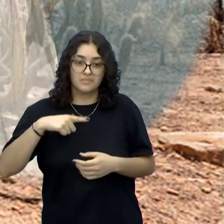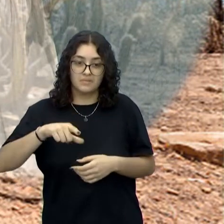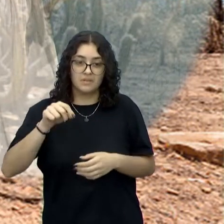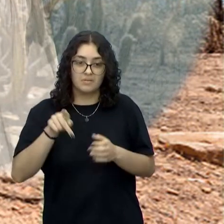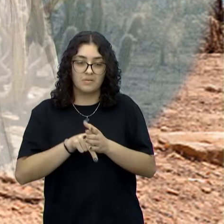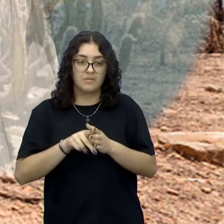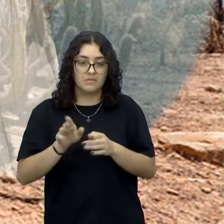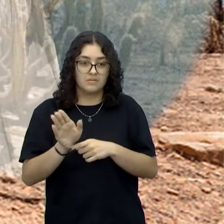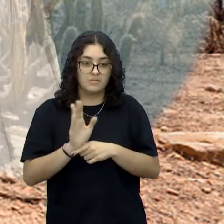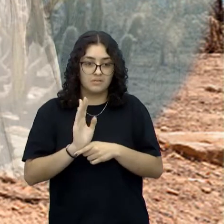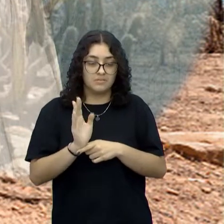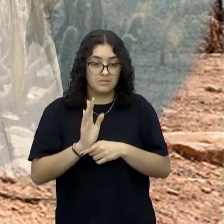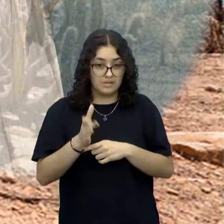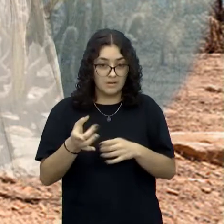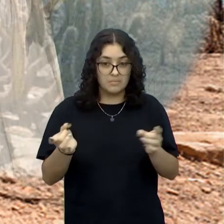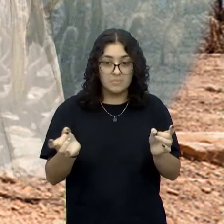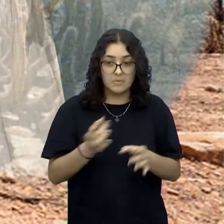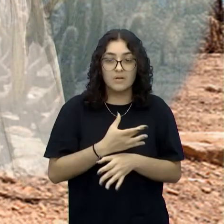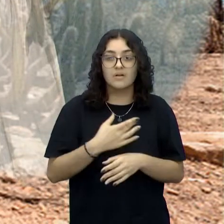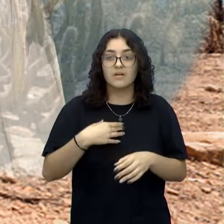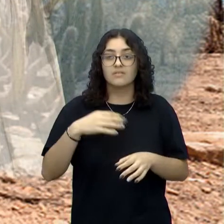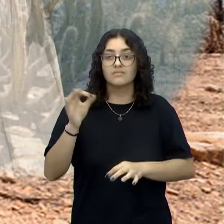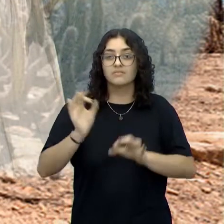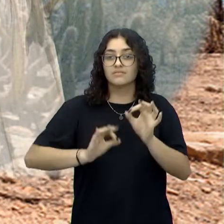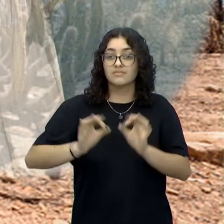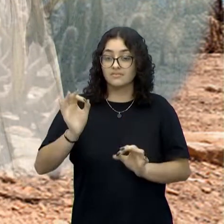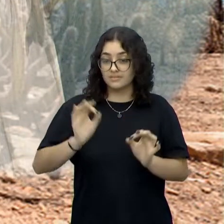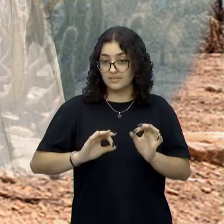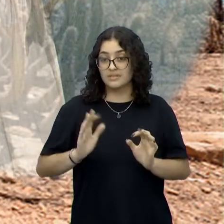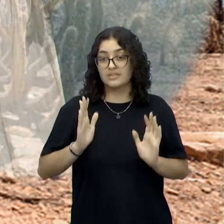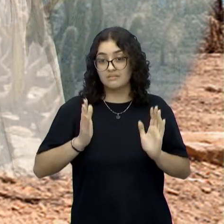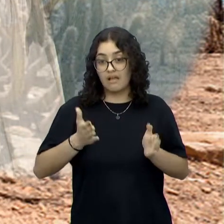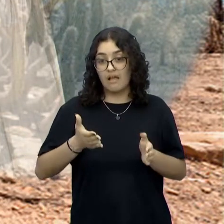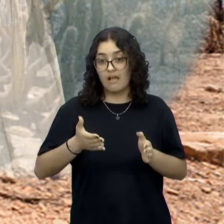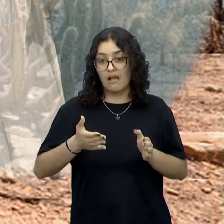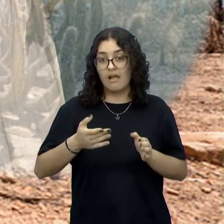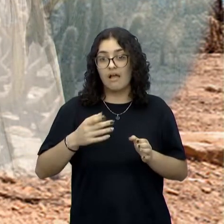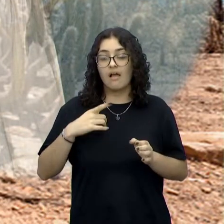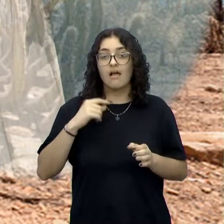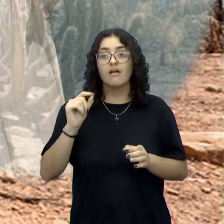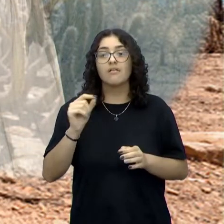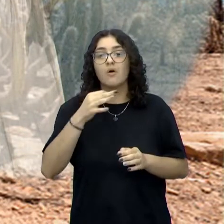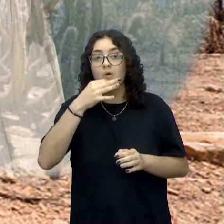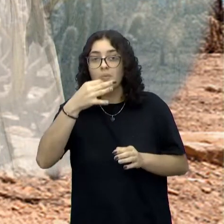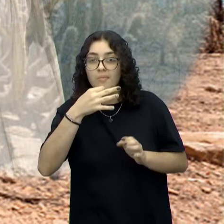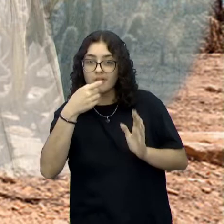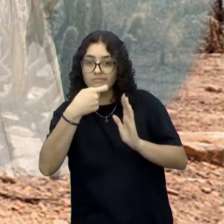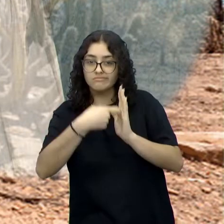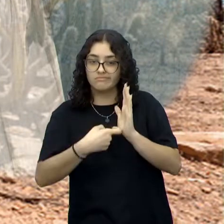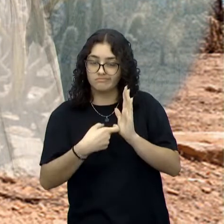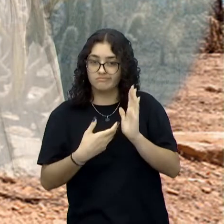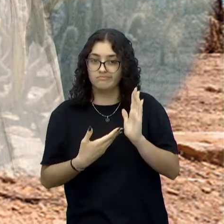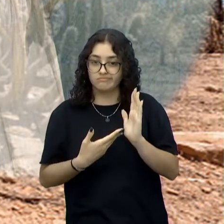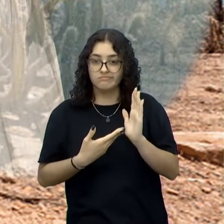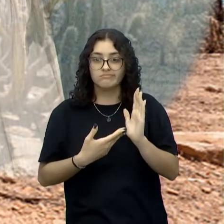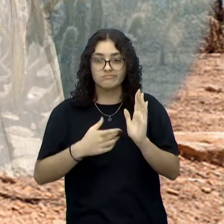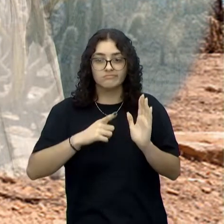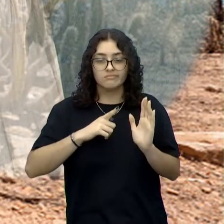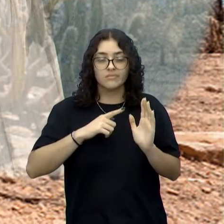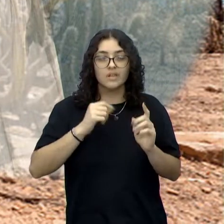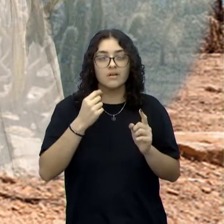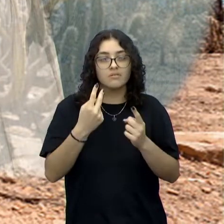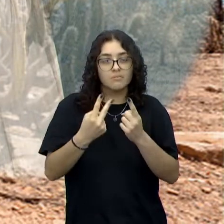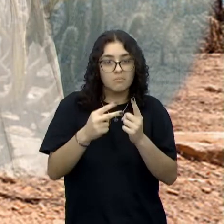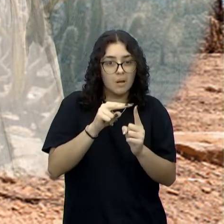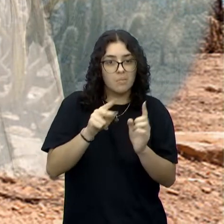filme e depois de escolher o filme, eu fiz uma resenha sobre ele. Ou seja, eu já tenho na minha cabeça um ponto de